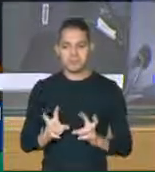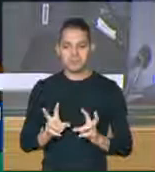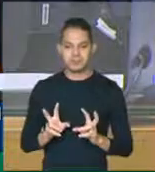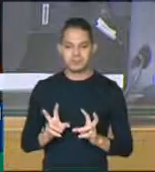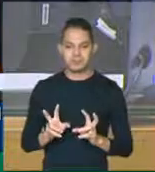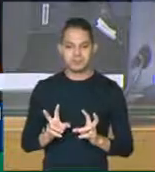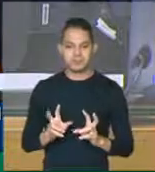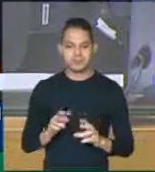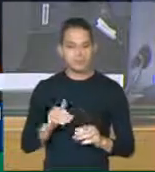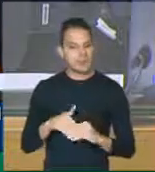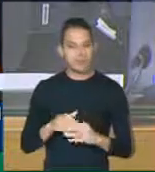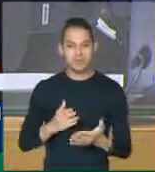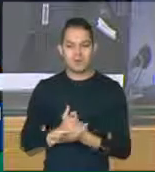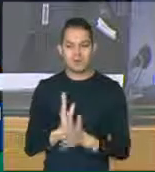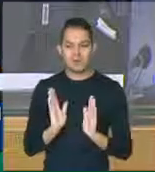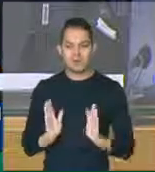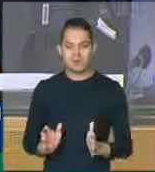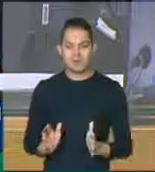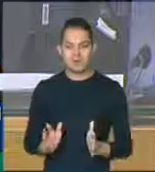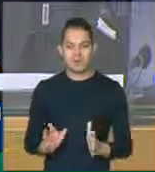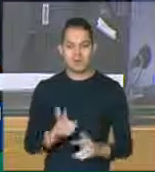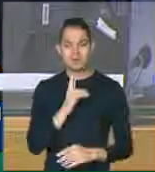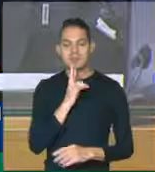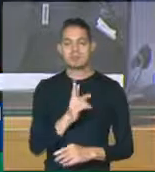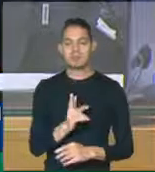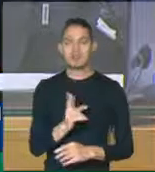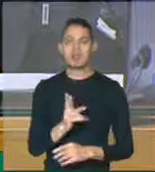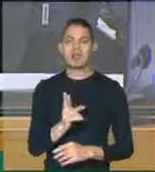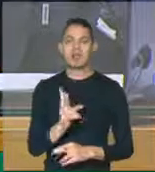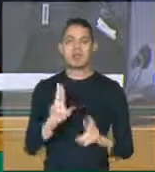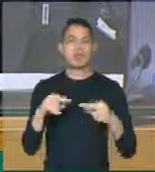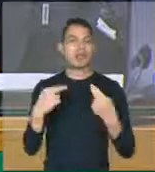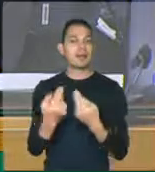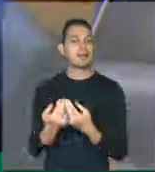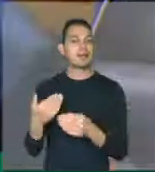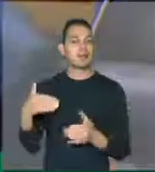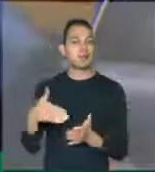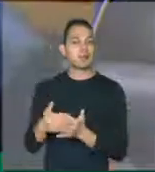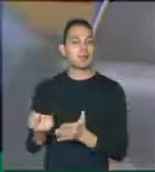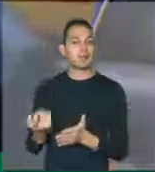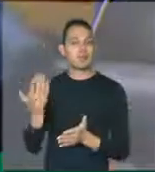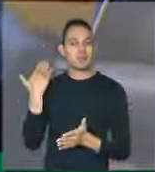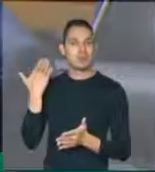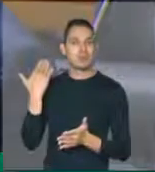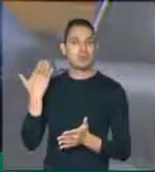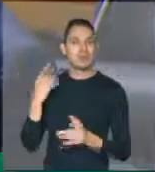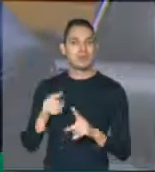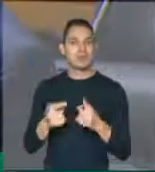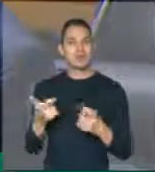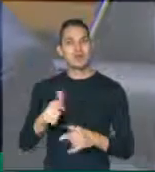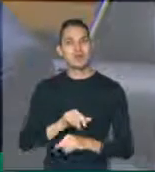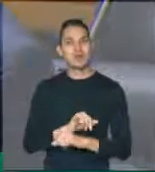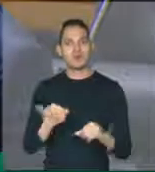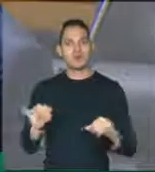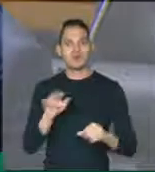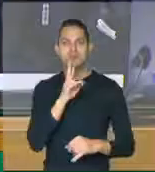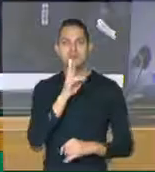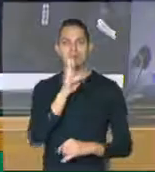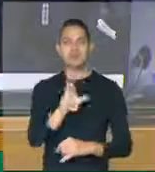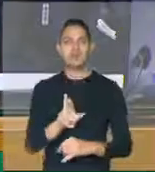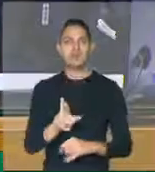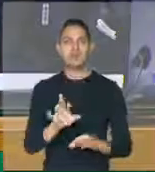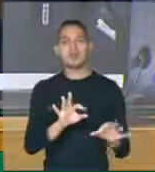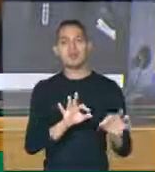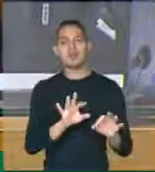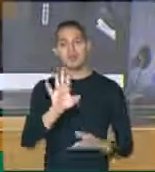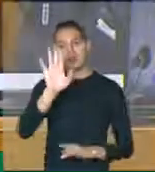já deliberada. Essa matéria já foi respondida na sessão passada, mas eu novamente faço questão de responder a questão de